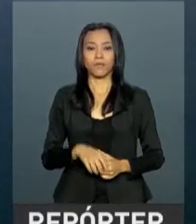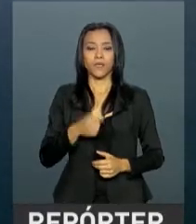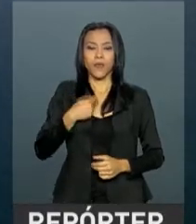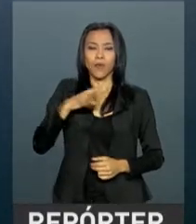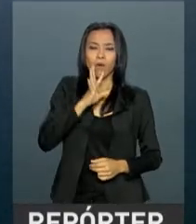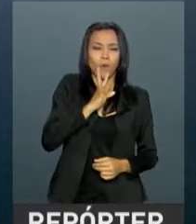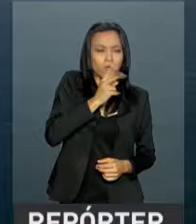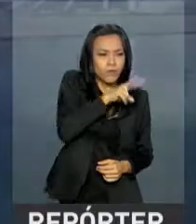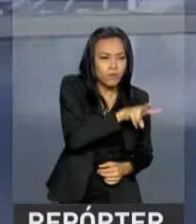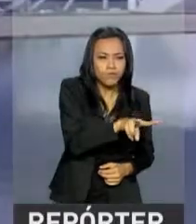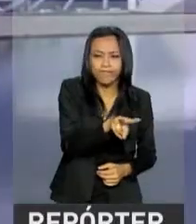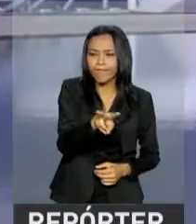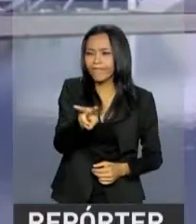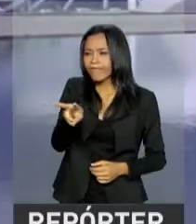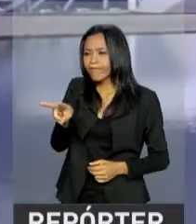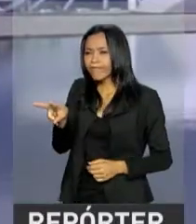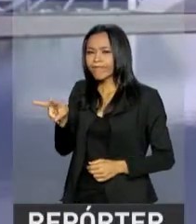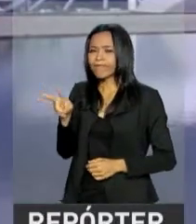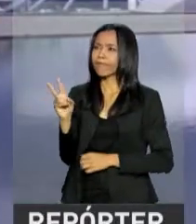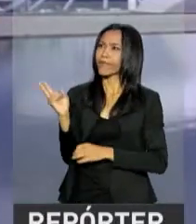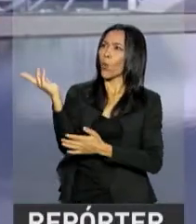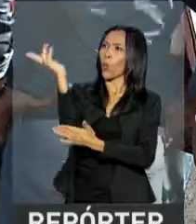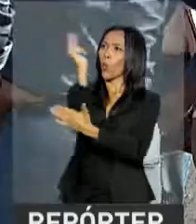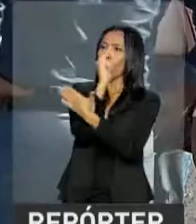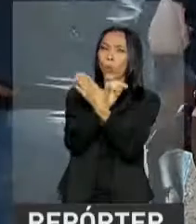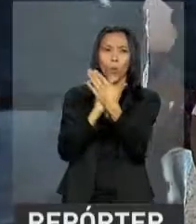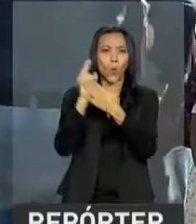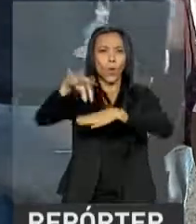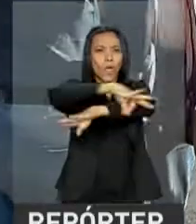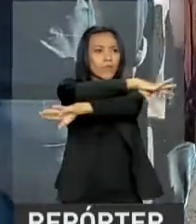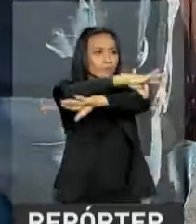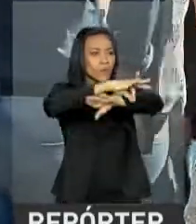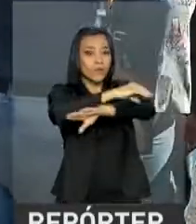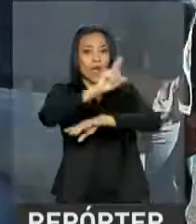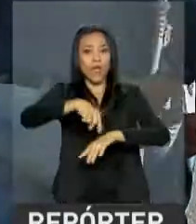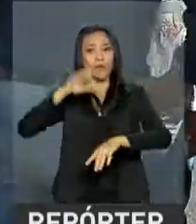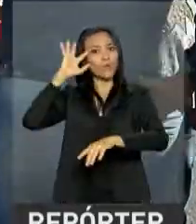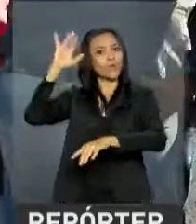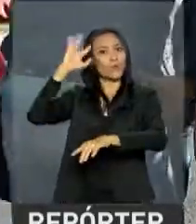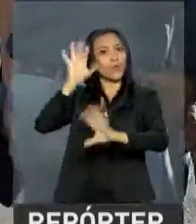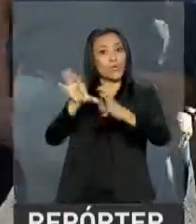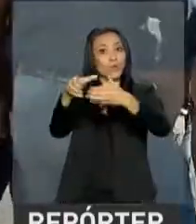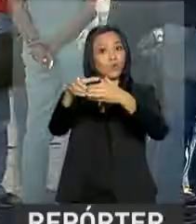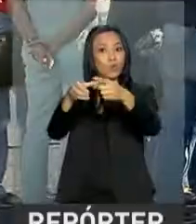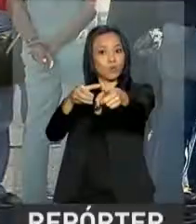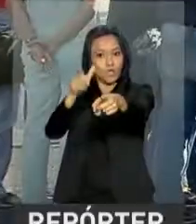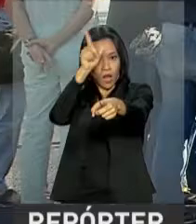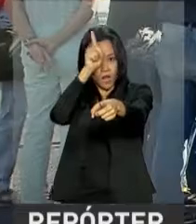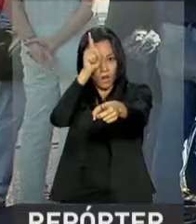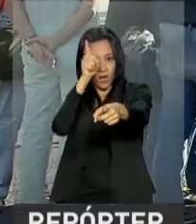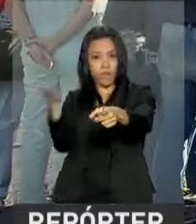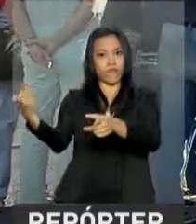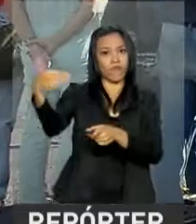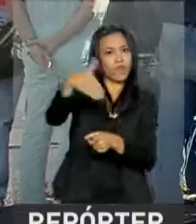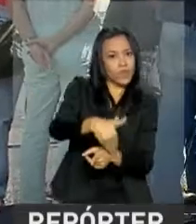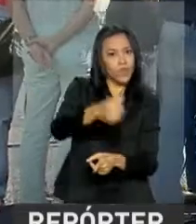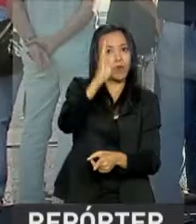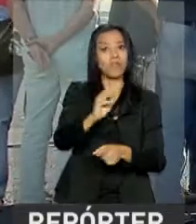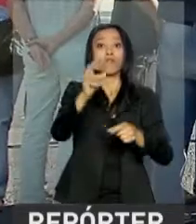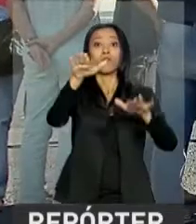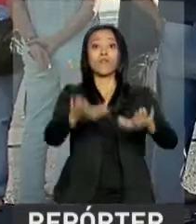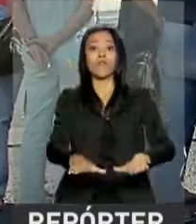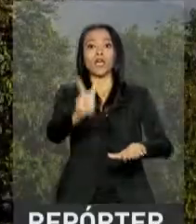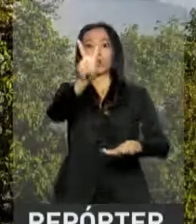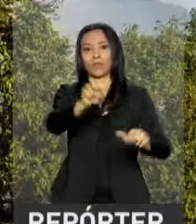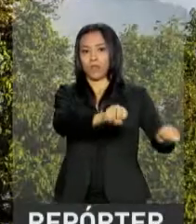Conhecer as belezas naturais e arquitetônicas do Brasil é o sonho desses turistas alemães que vieram passar 2 semanas